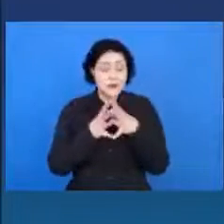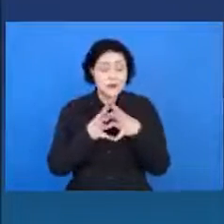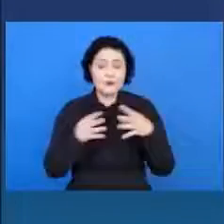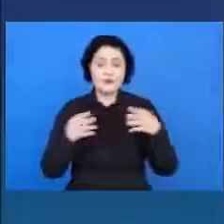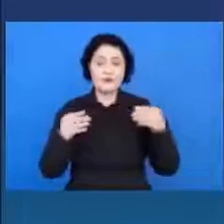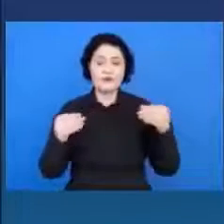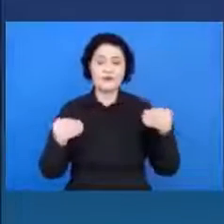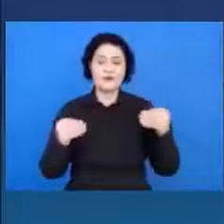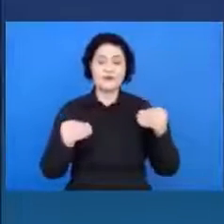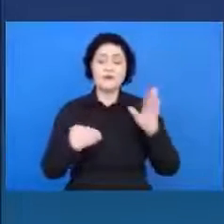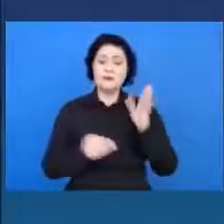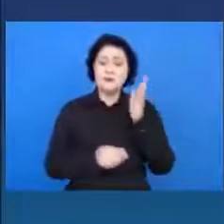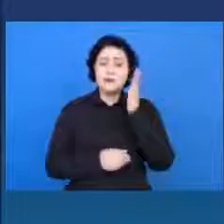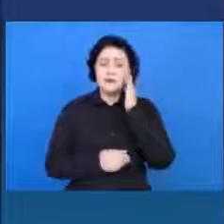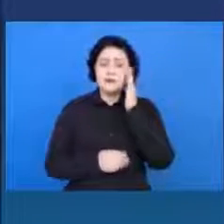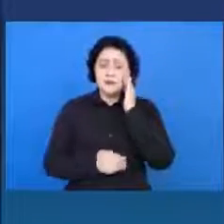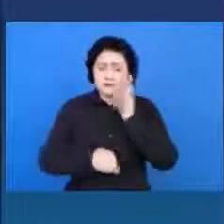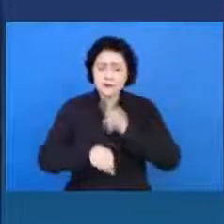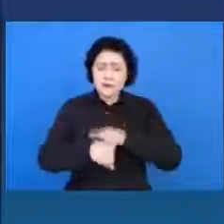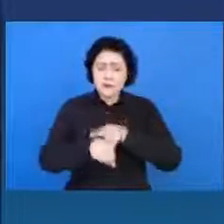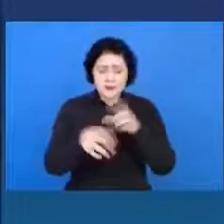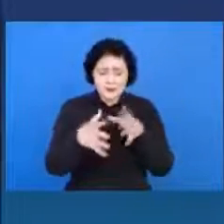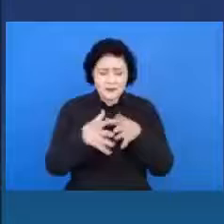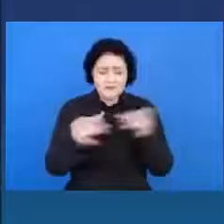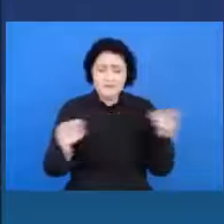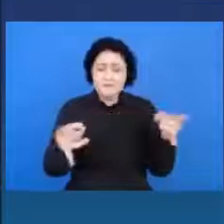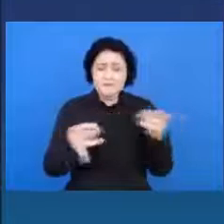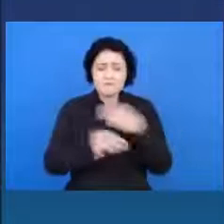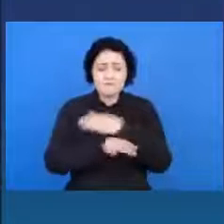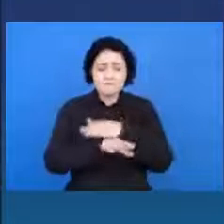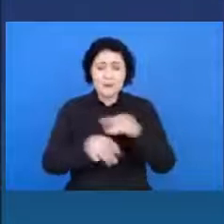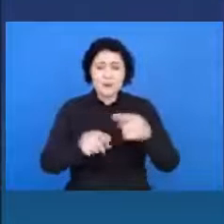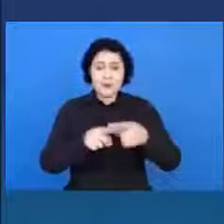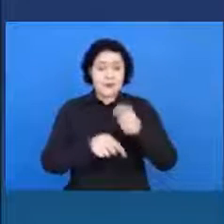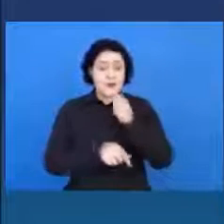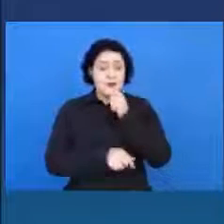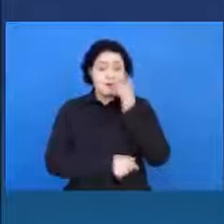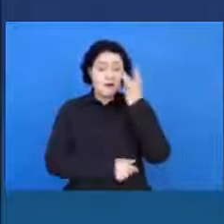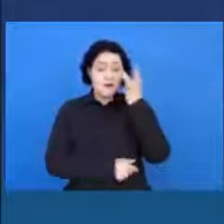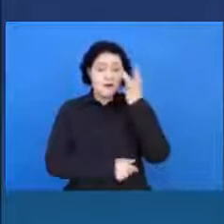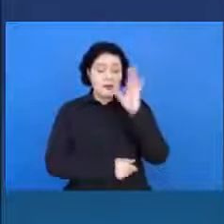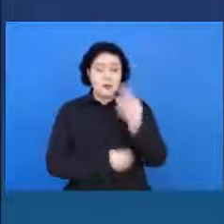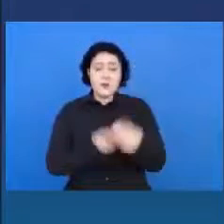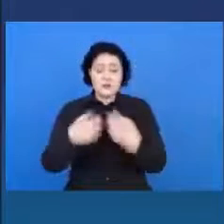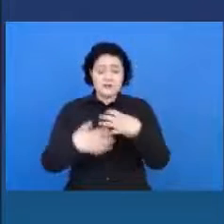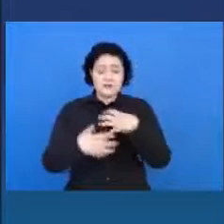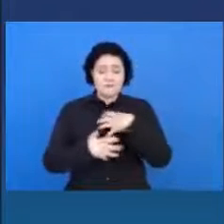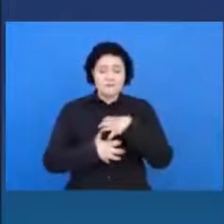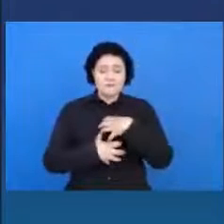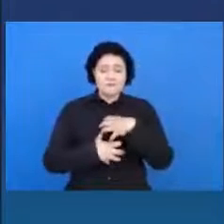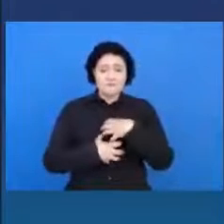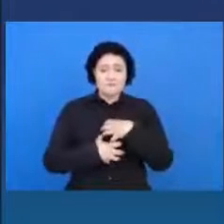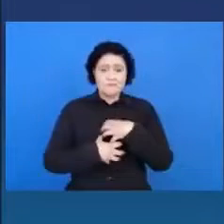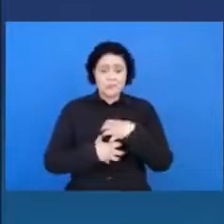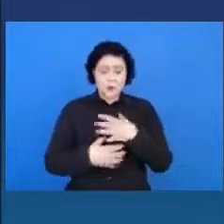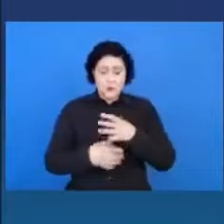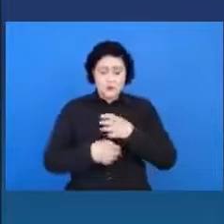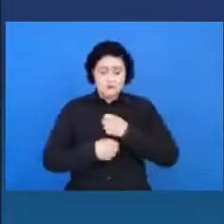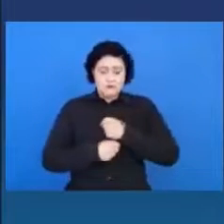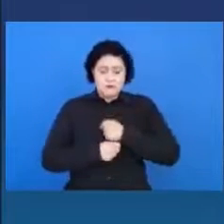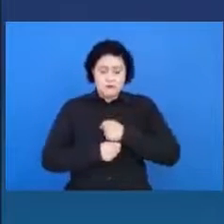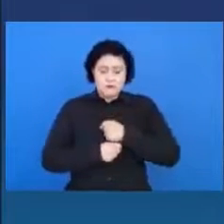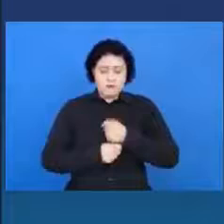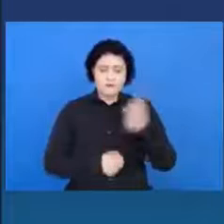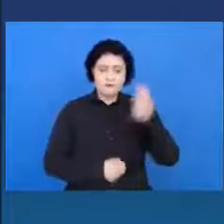sabe que é passageira Essa época atormentada em que ainda não sabemos do mar os sentimentos controlar a